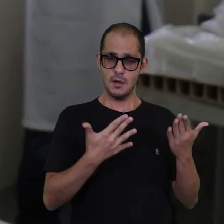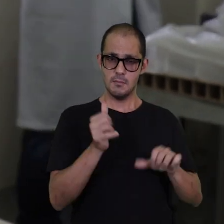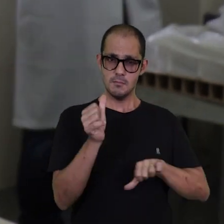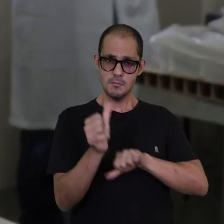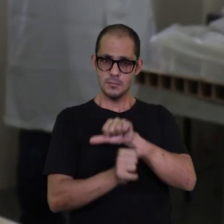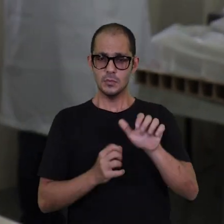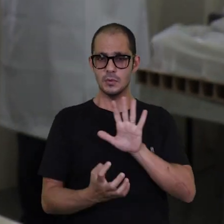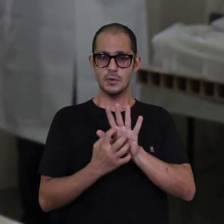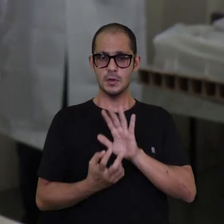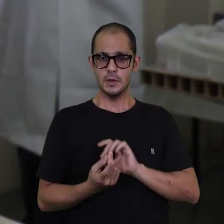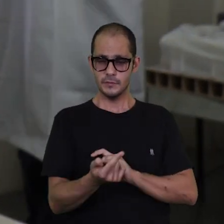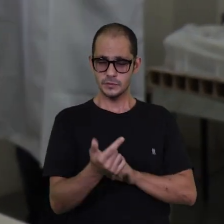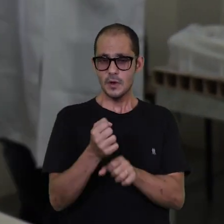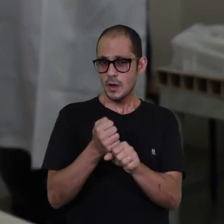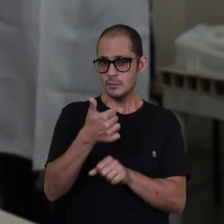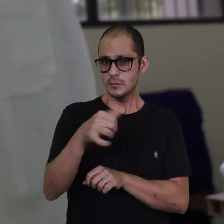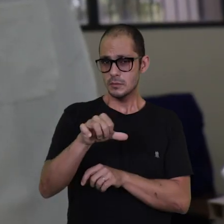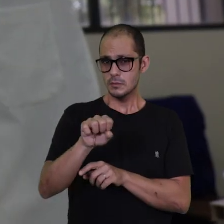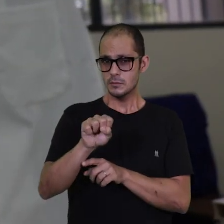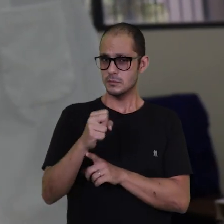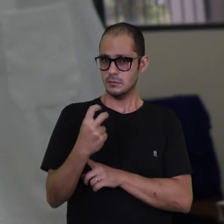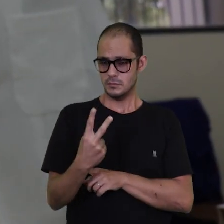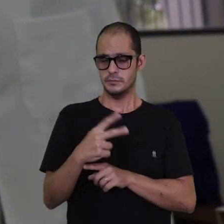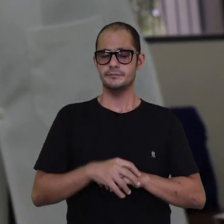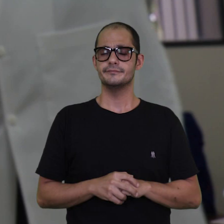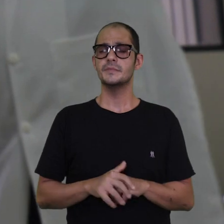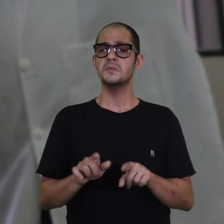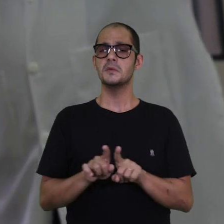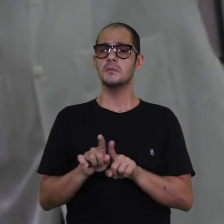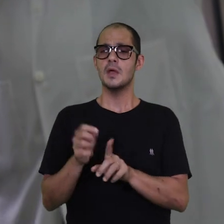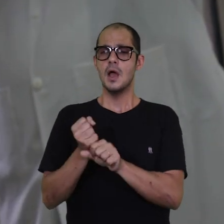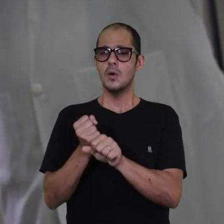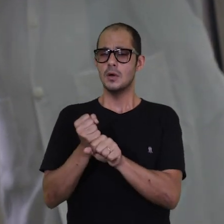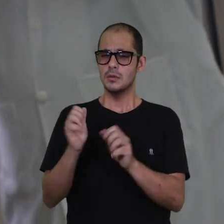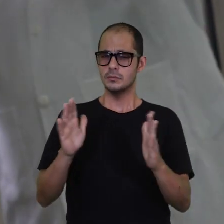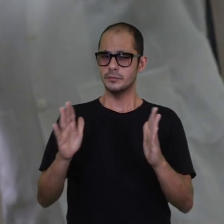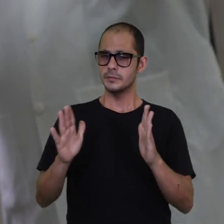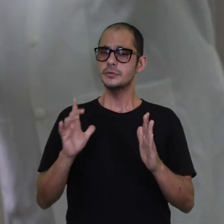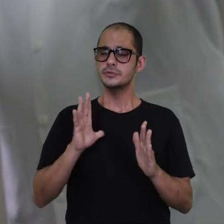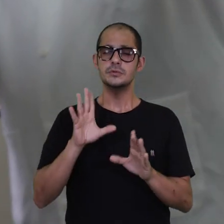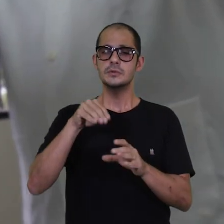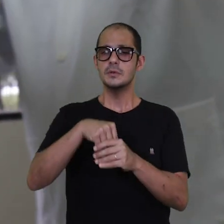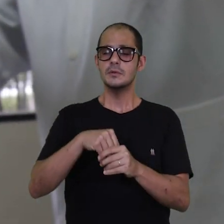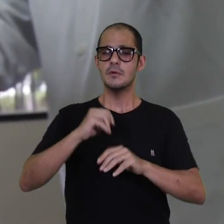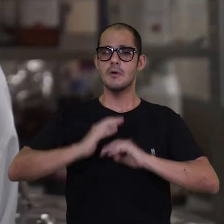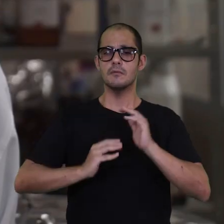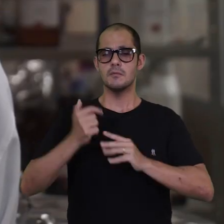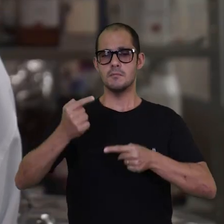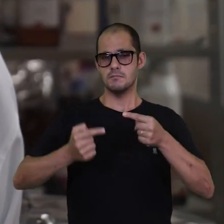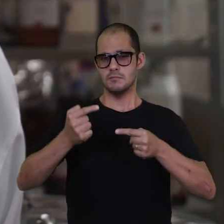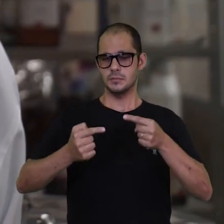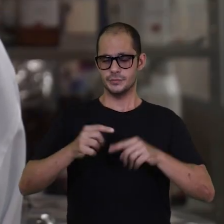quadro da universidade a partir de 82. Mas durante muitos anos também, eu tive várias outras funções políticas dentro